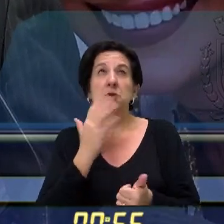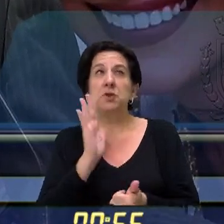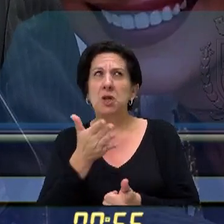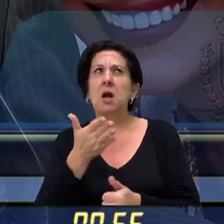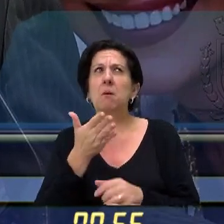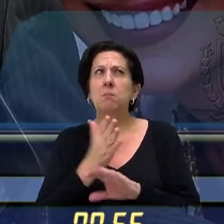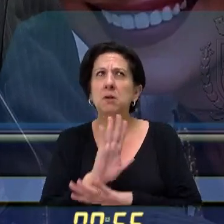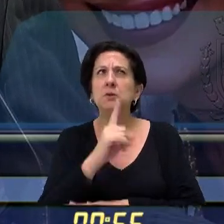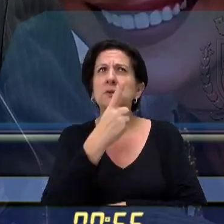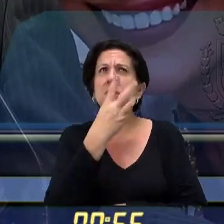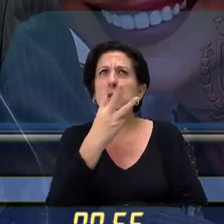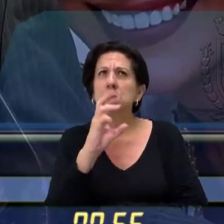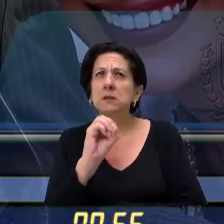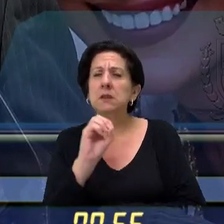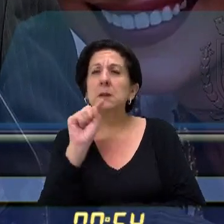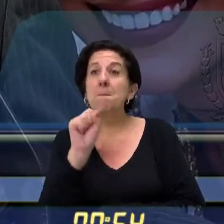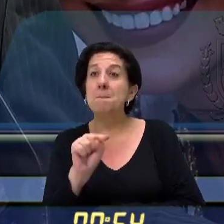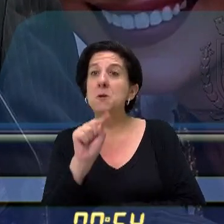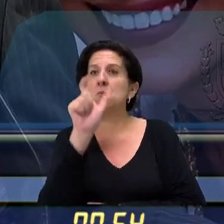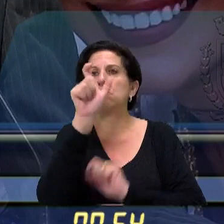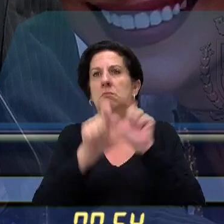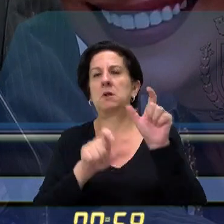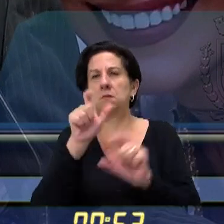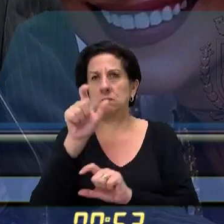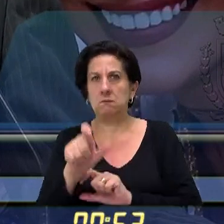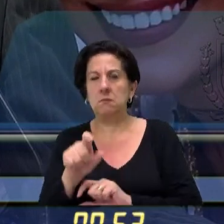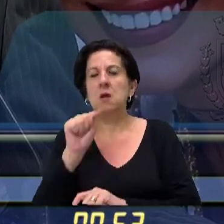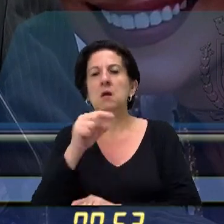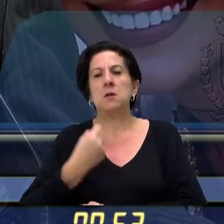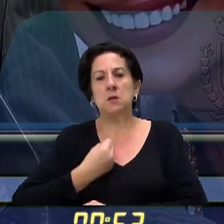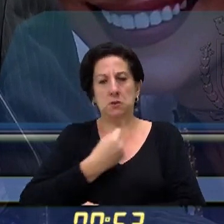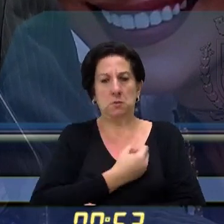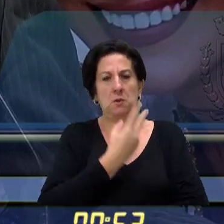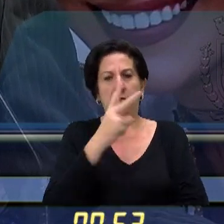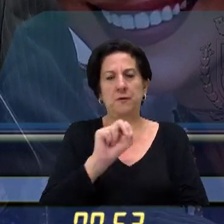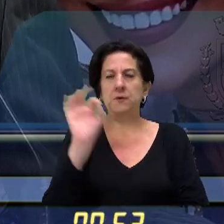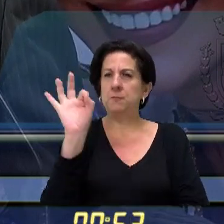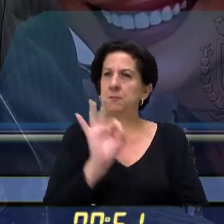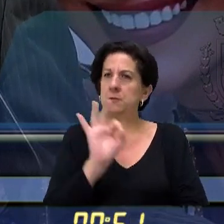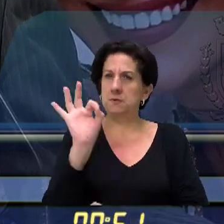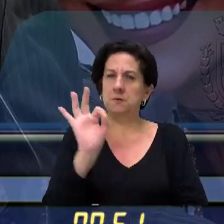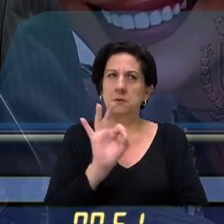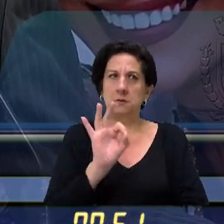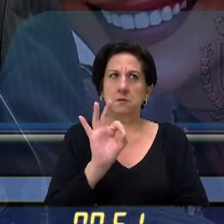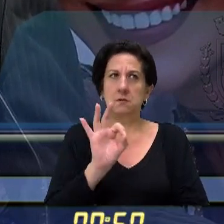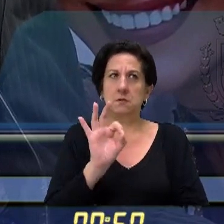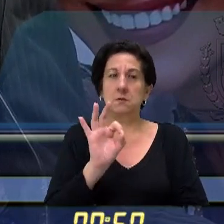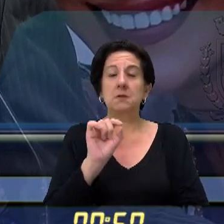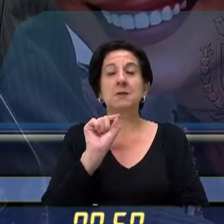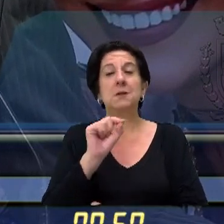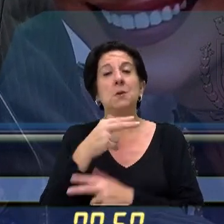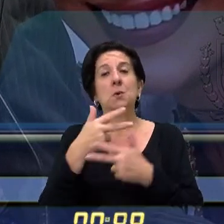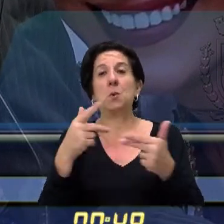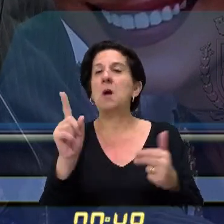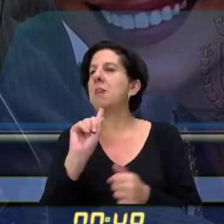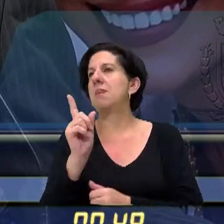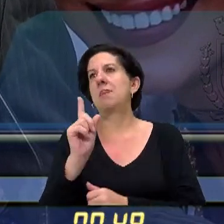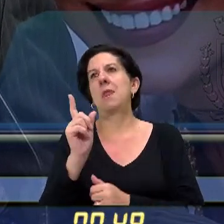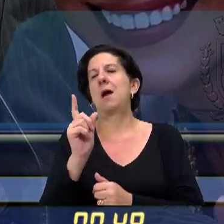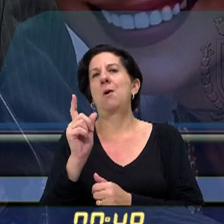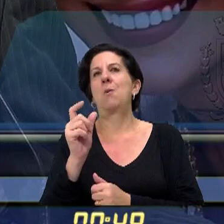já passou 130 mil habitantes. Então, desse número, 20% praticamente são ocorrências não